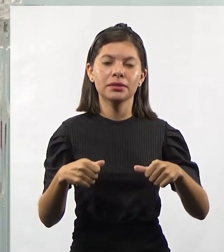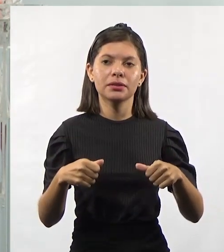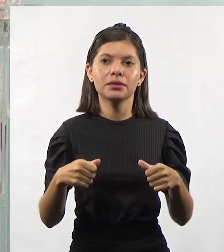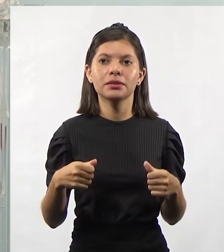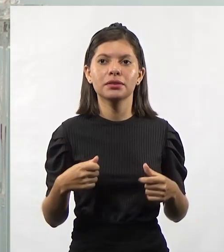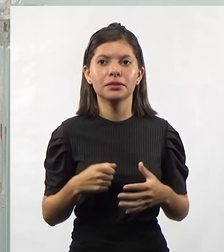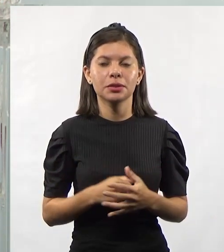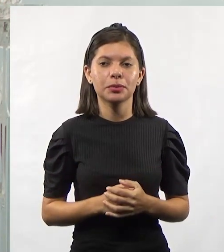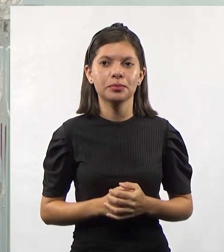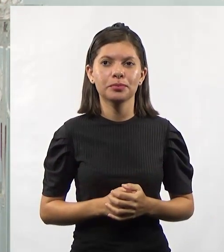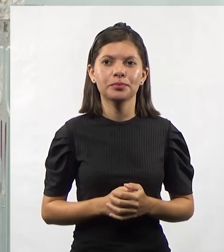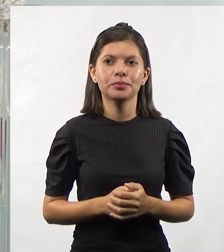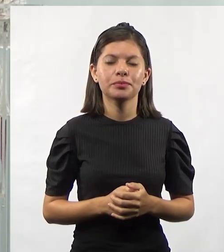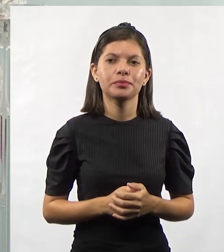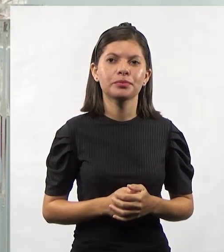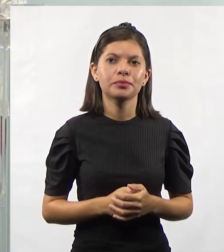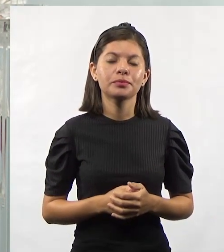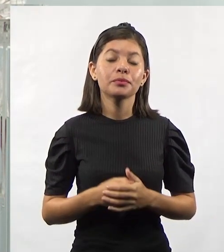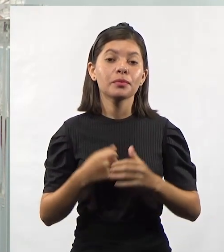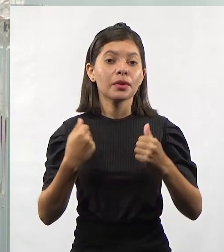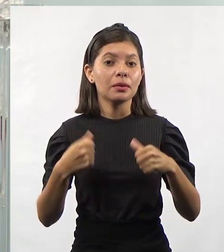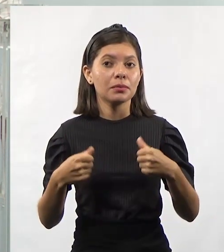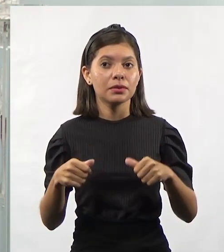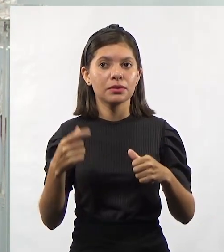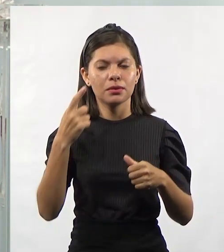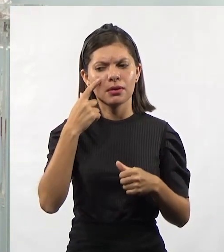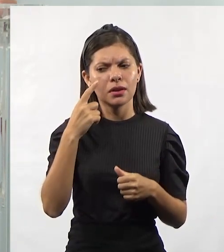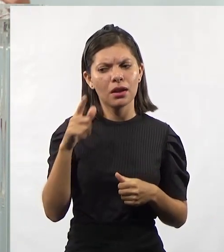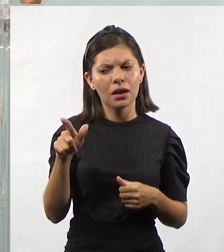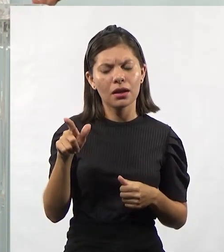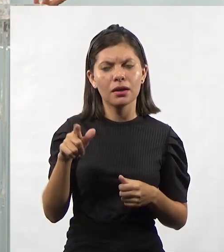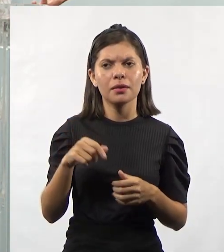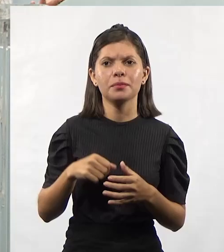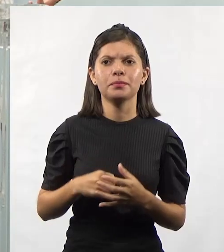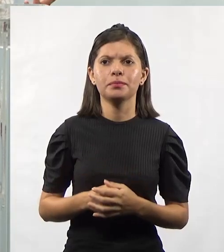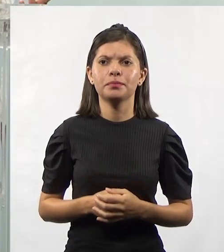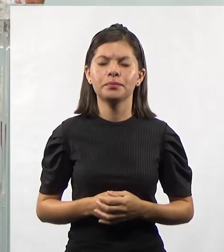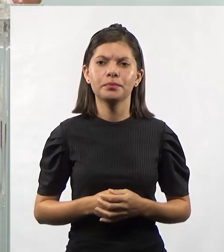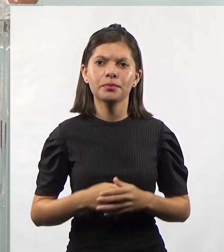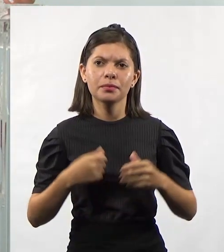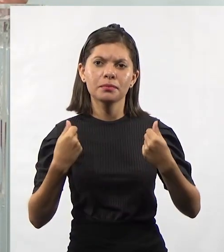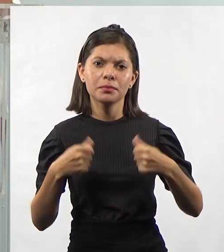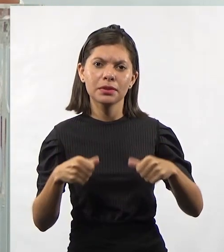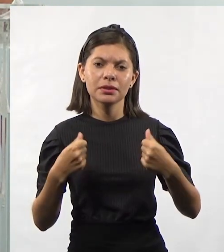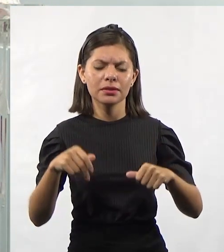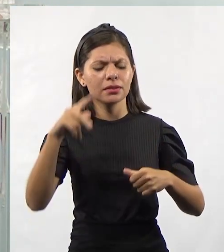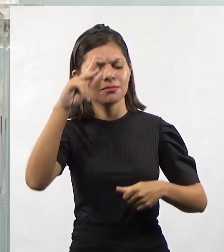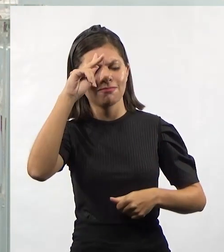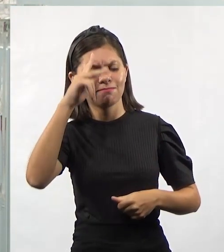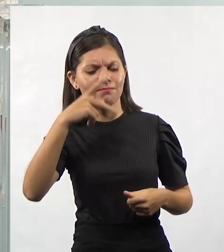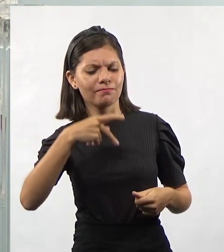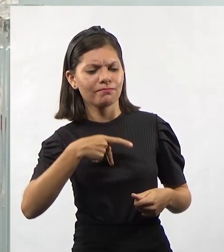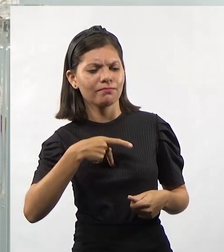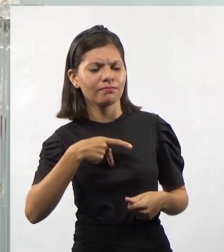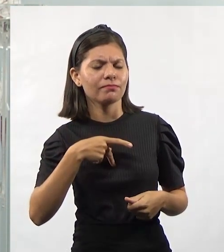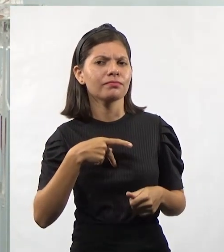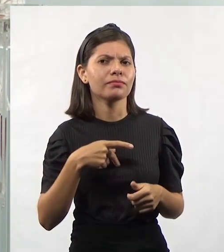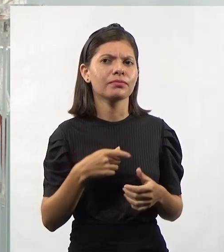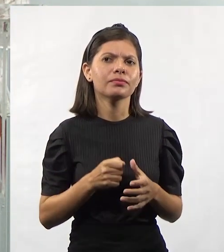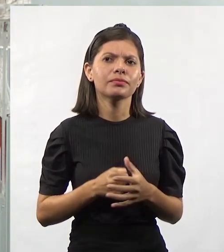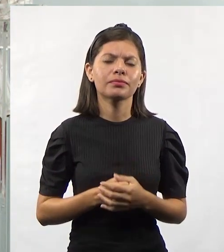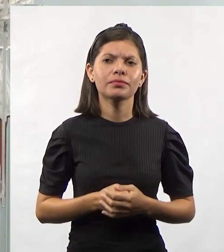precisa desse espanto, né? A gente precisa olhar para o lado, a gente precisa olhar para nós